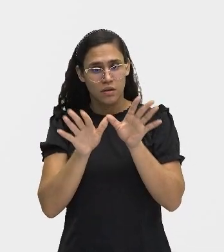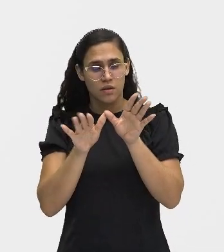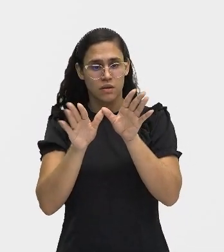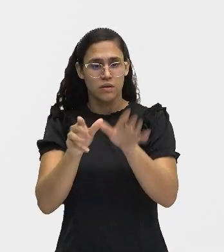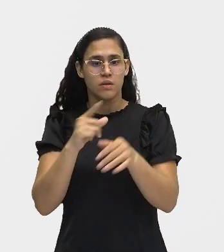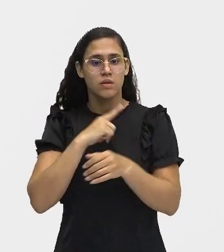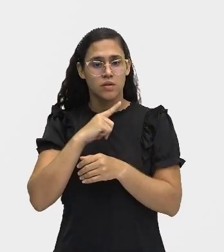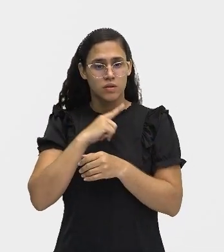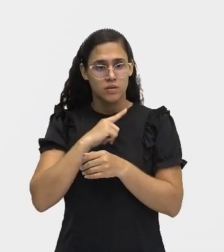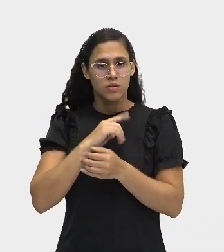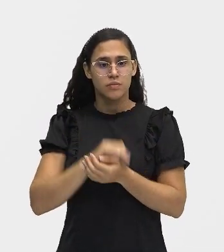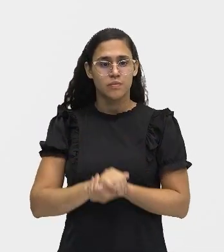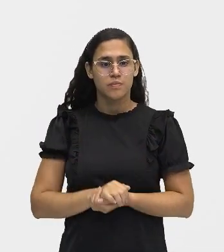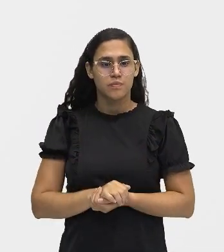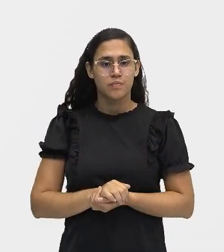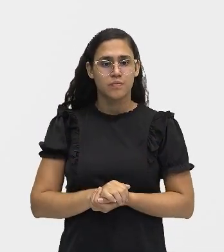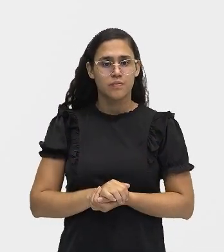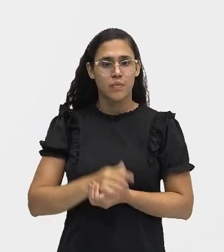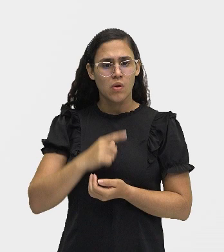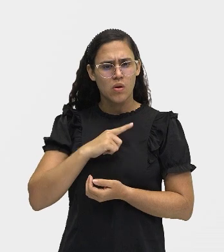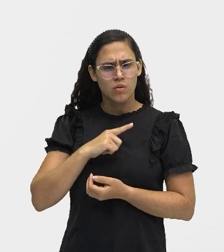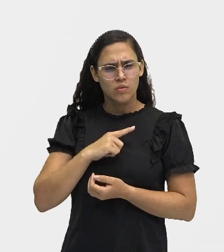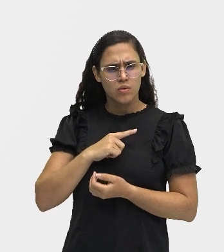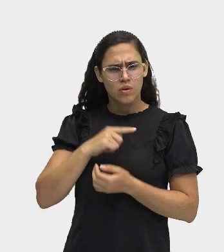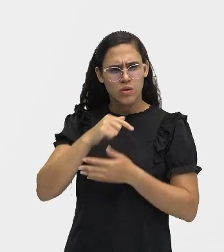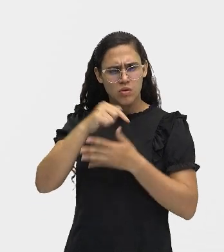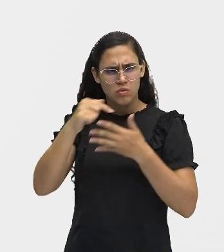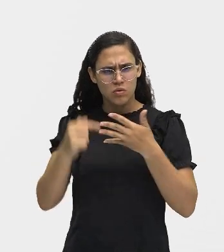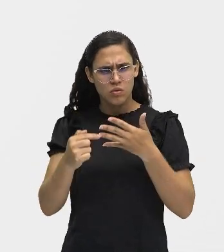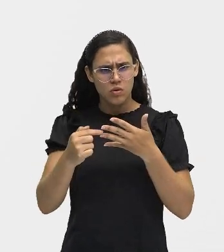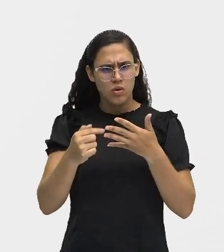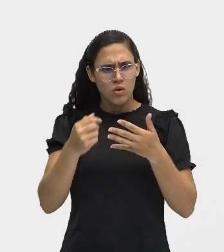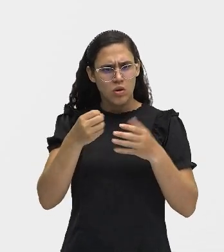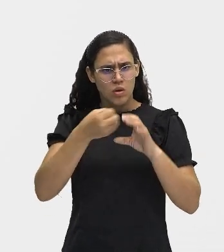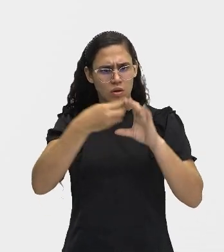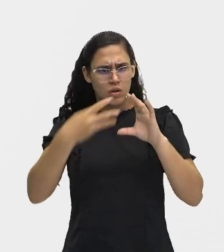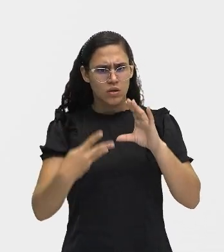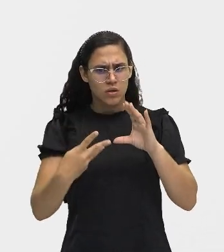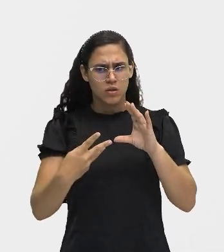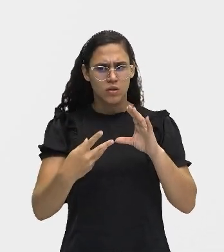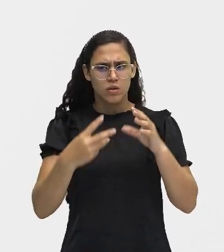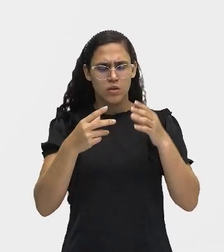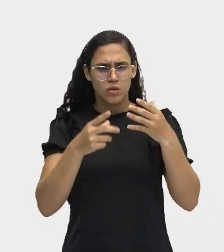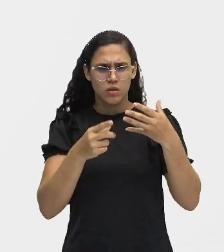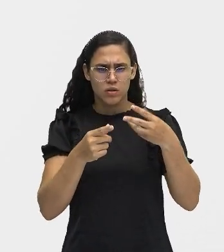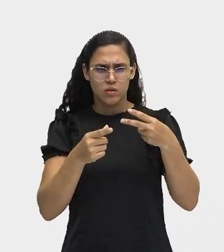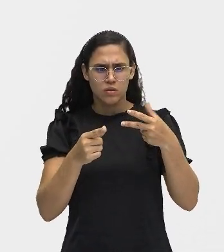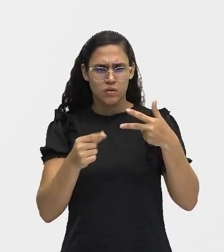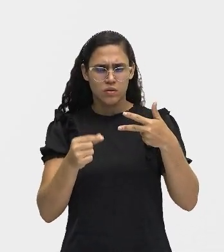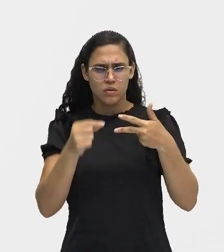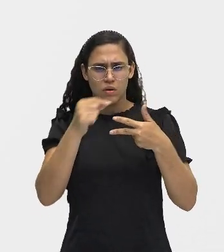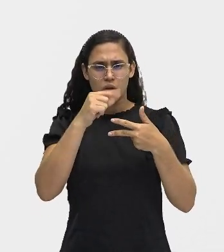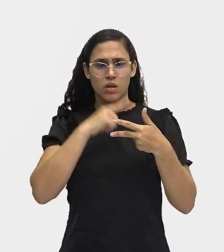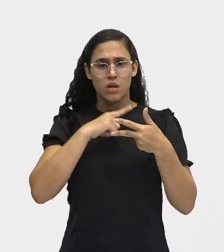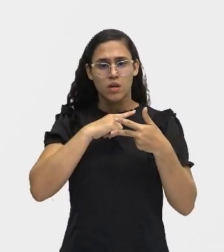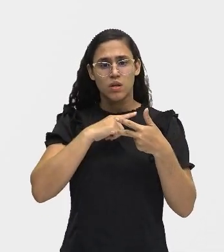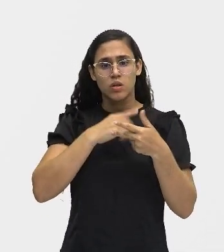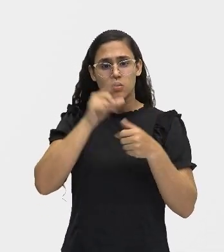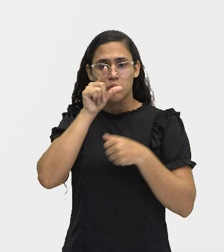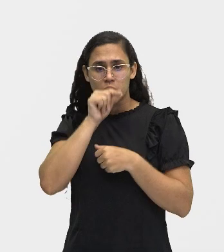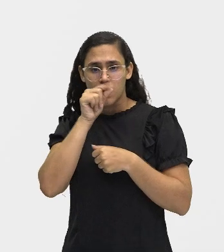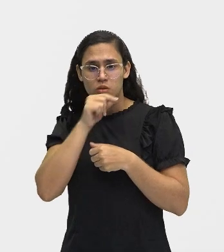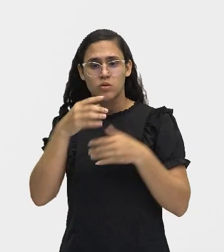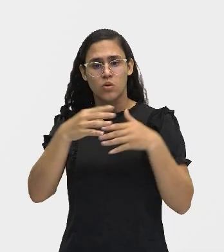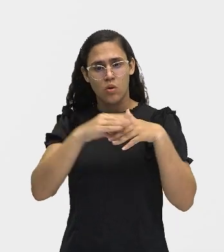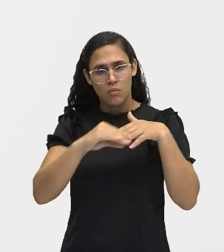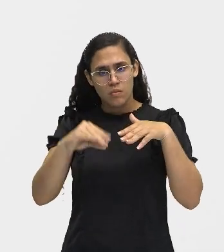são feitas da proteína quitina. E temos a asa do pássaro, né? Que já vai ter ossos, vai ter as penas, vai ter músculo, né? Para